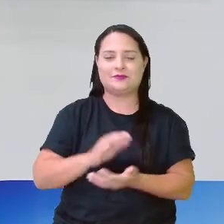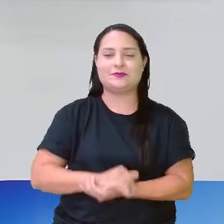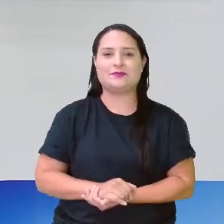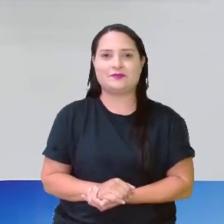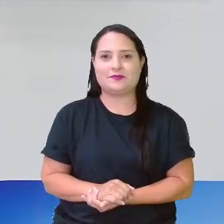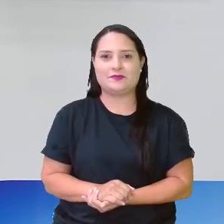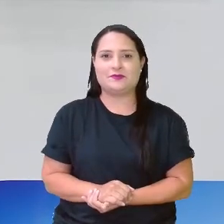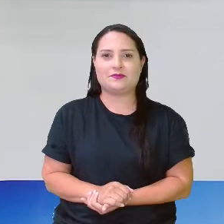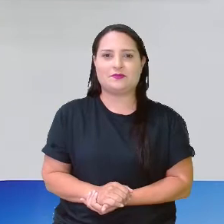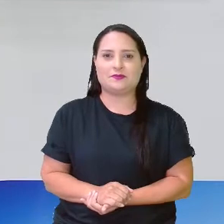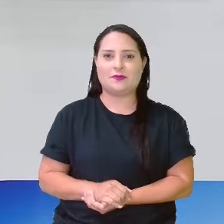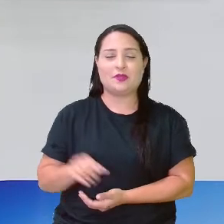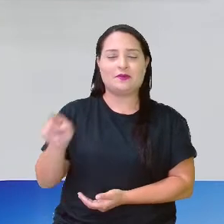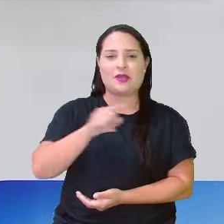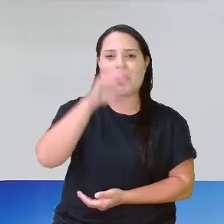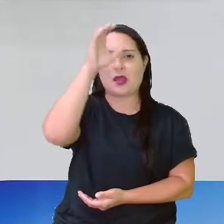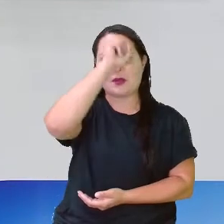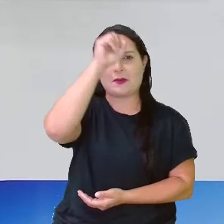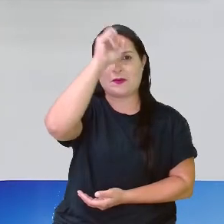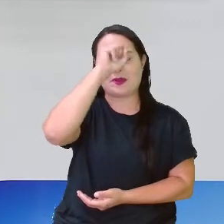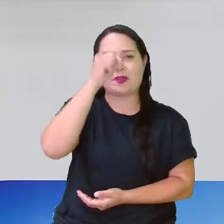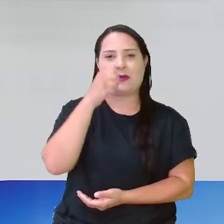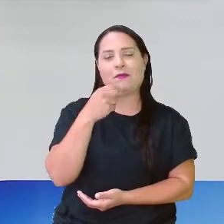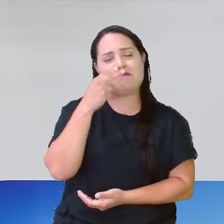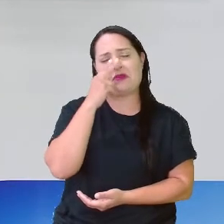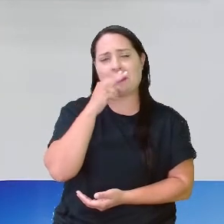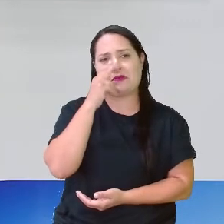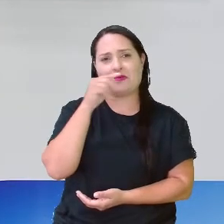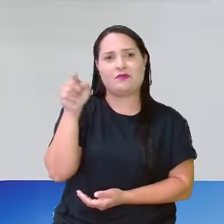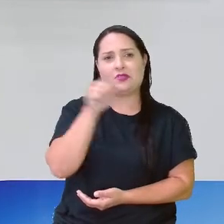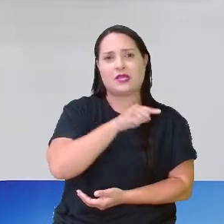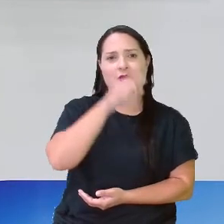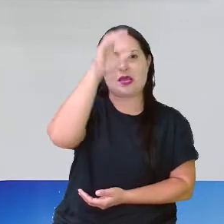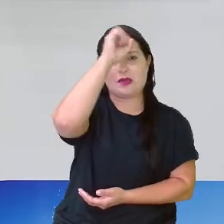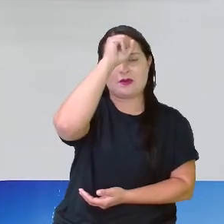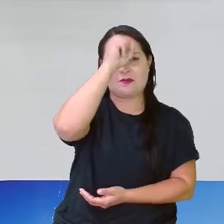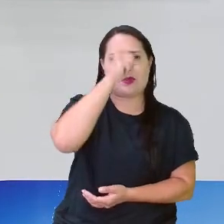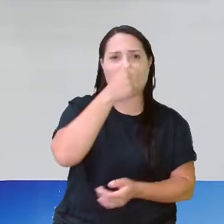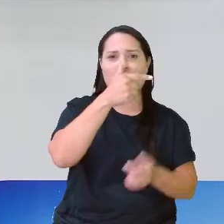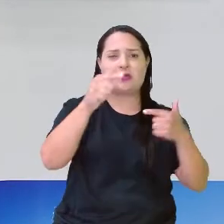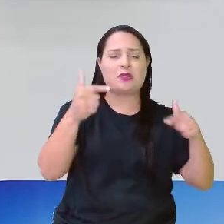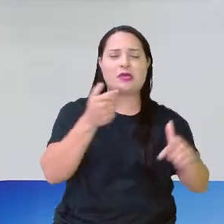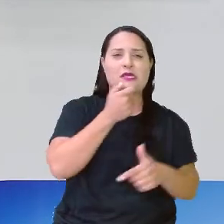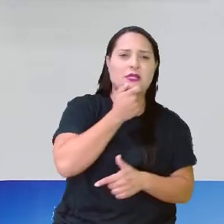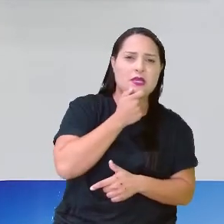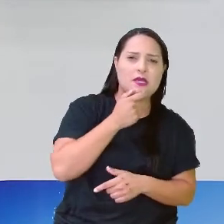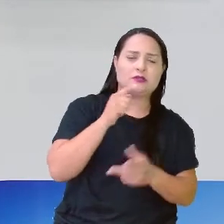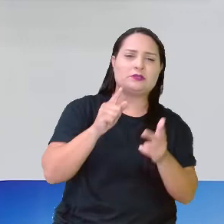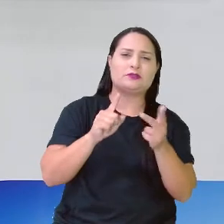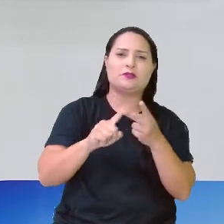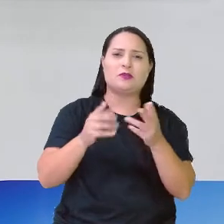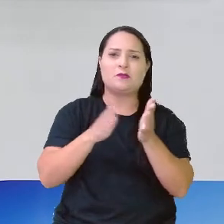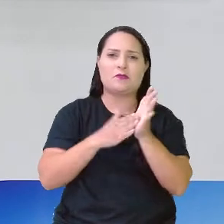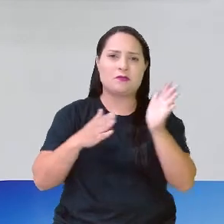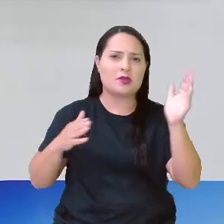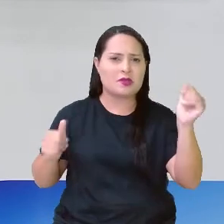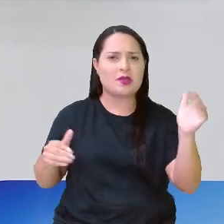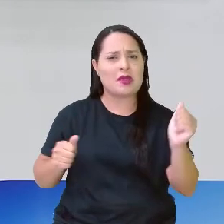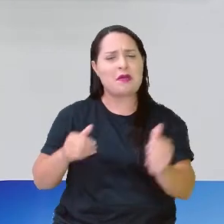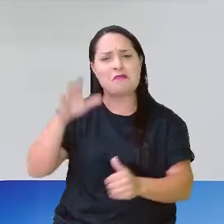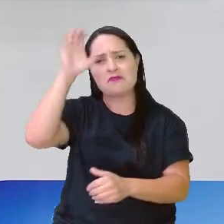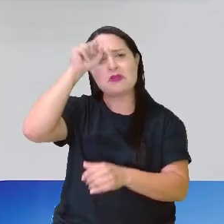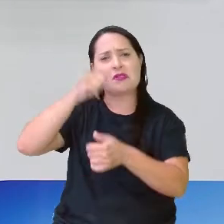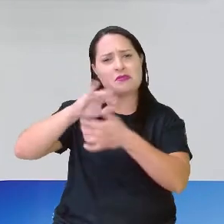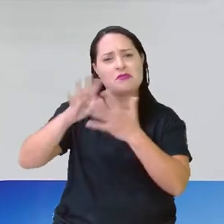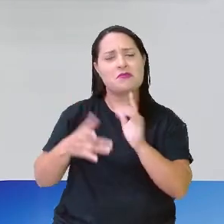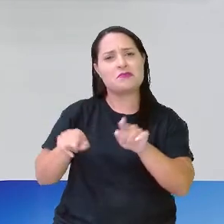sinais. Então, aprendam do mesmo jeito que vocês param aí para ver coisas em inglês, em espanhol. Vamos ver em Libras também,